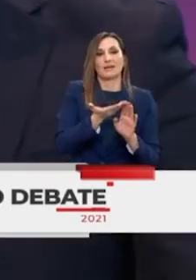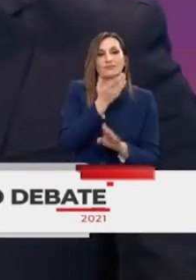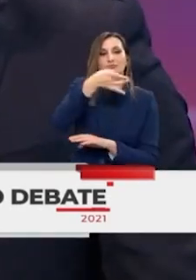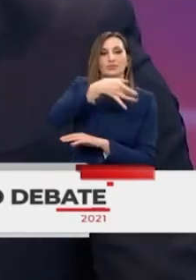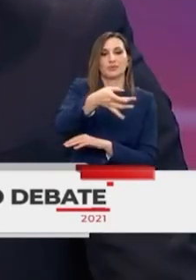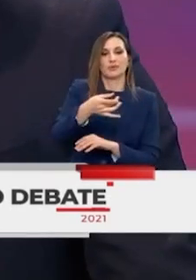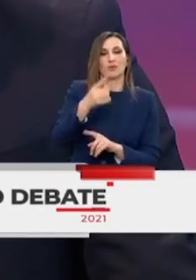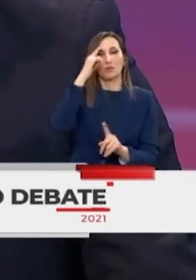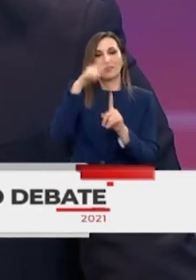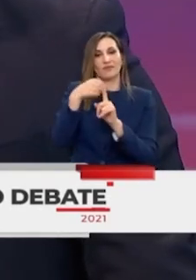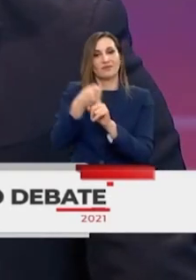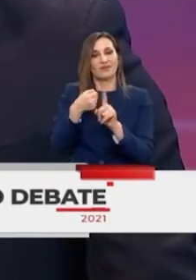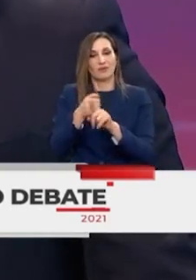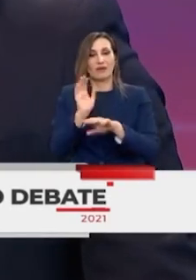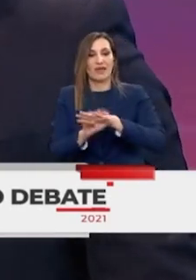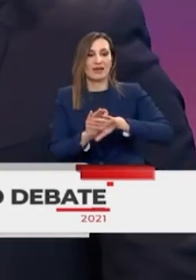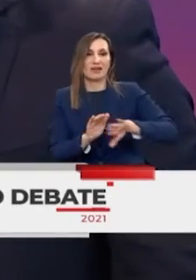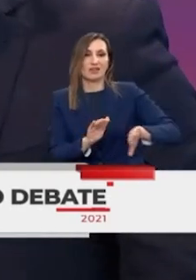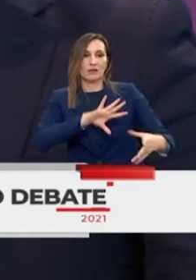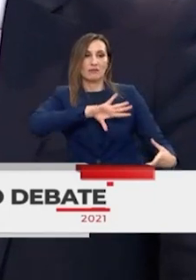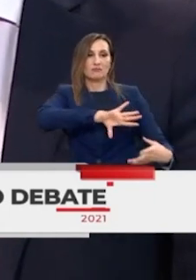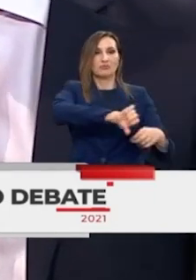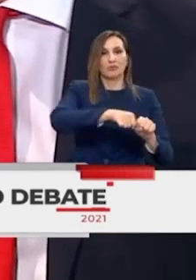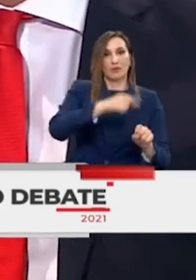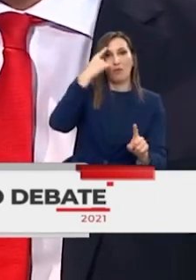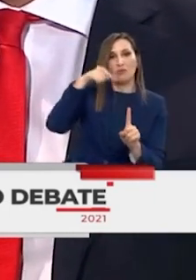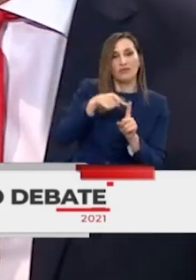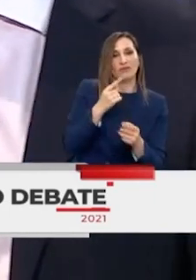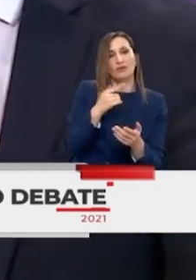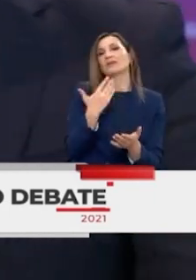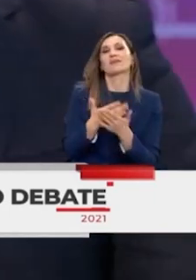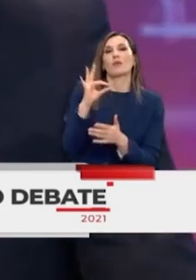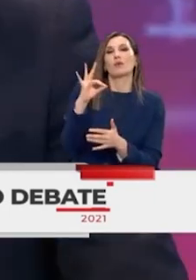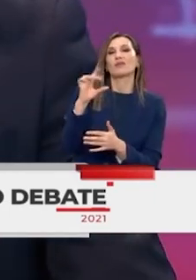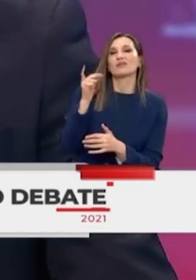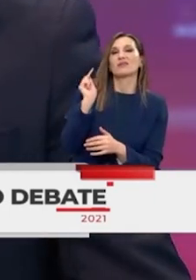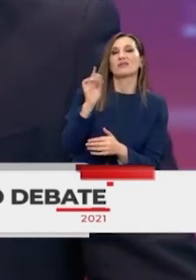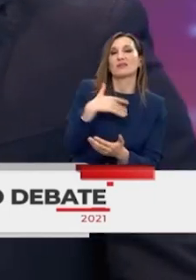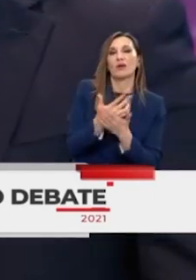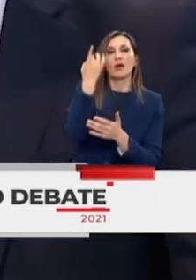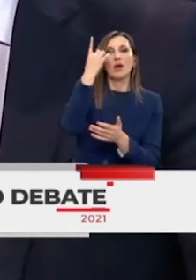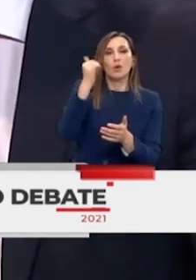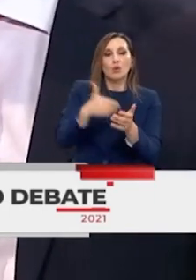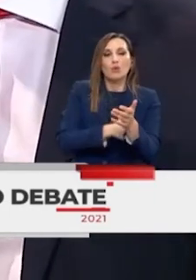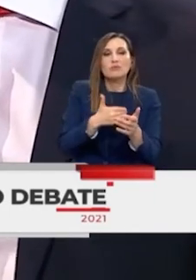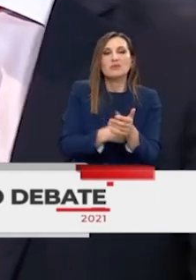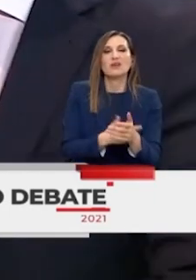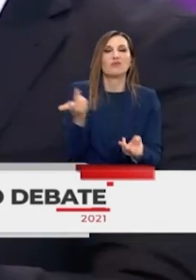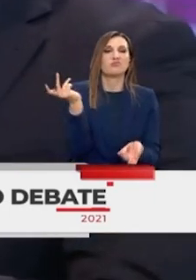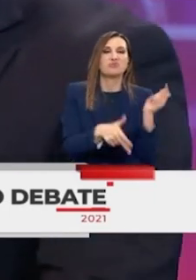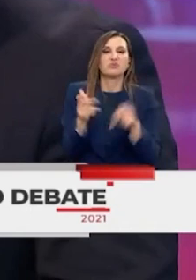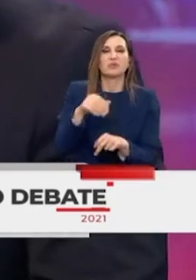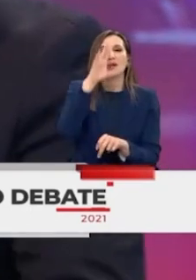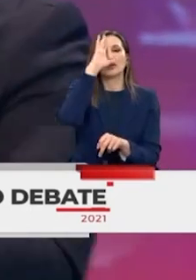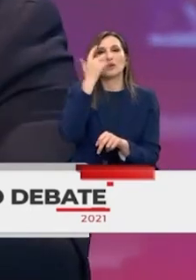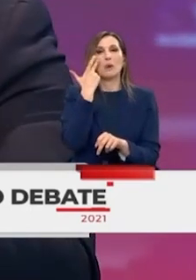derrubar esta esquerda que tem destruído o Estado nos últimos 46 anos, que tem levado a corrupção atrás de corrupção, casos atrás de casos, que o Estado